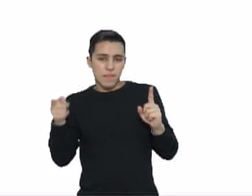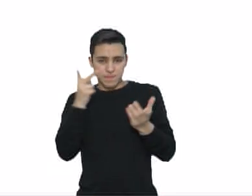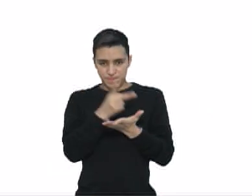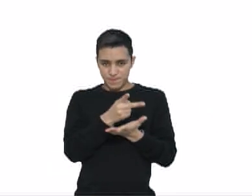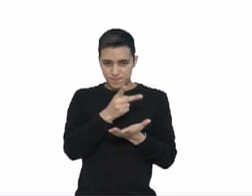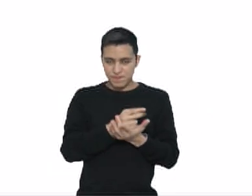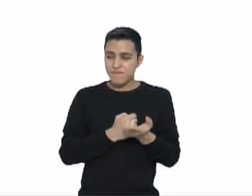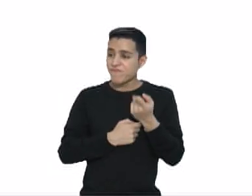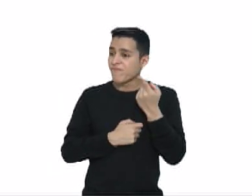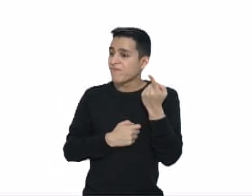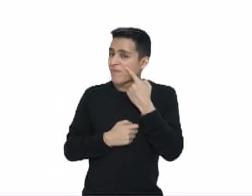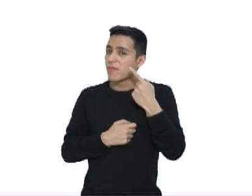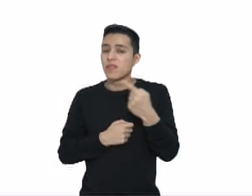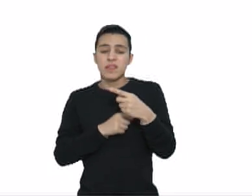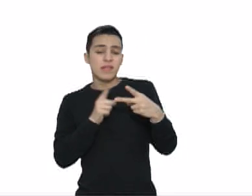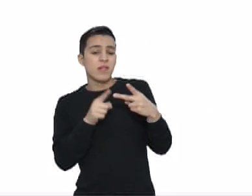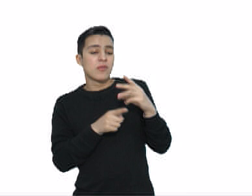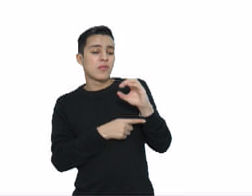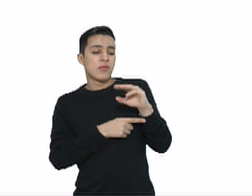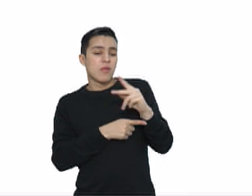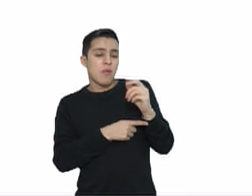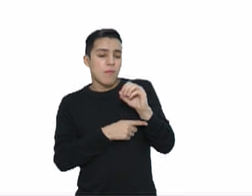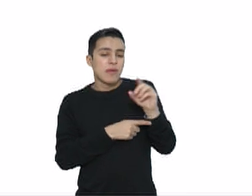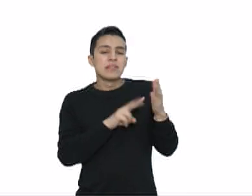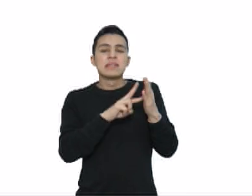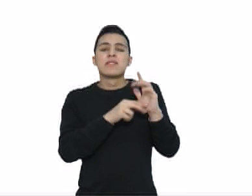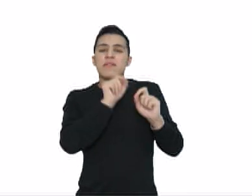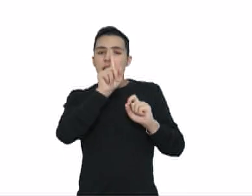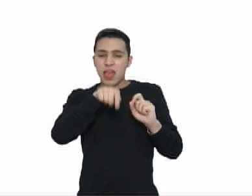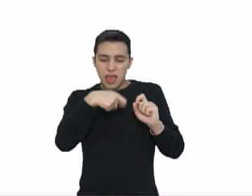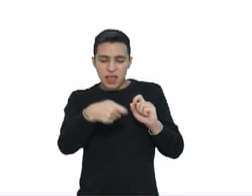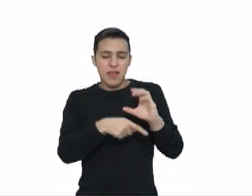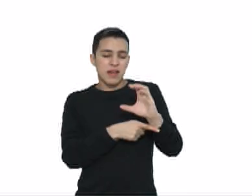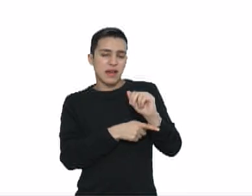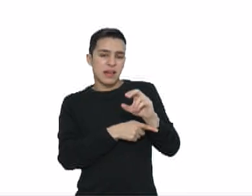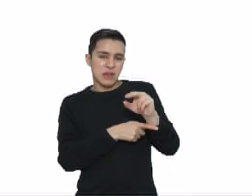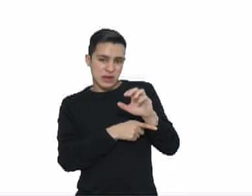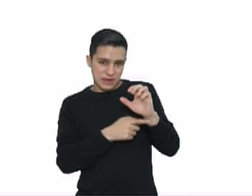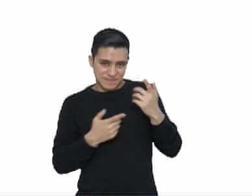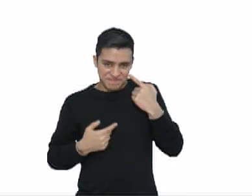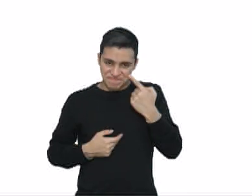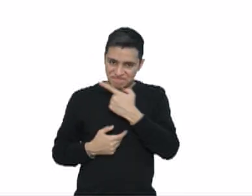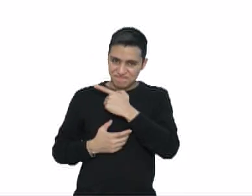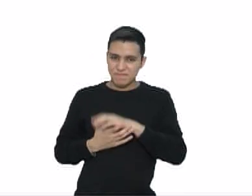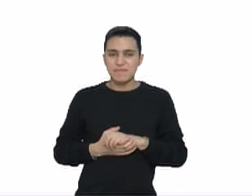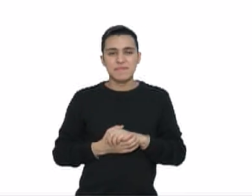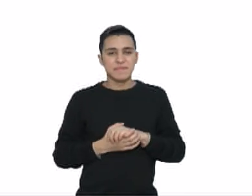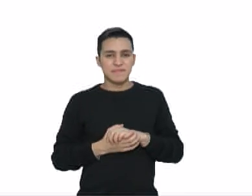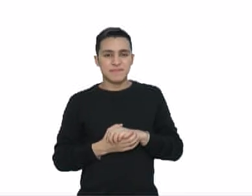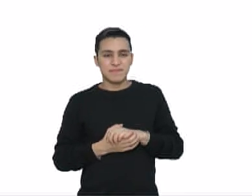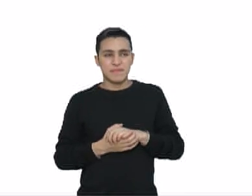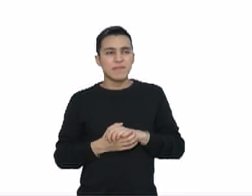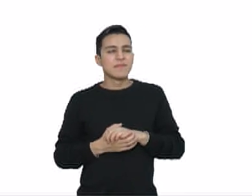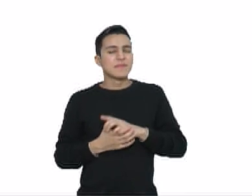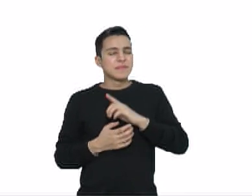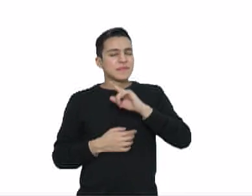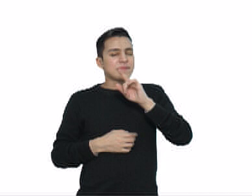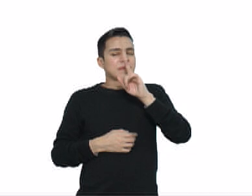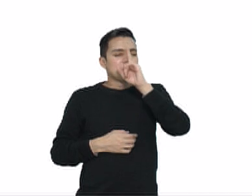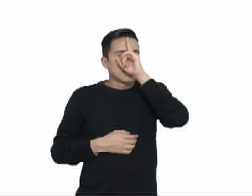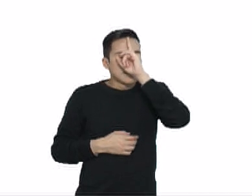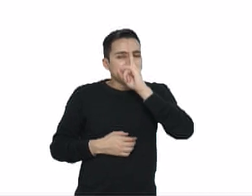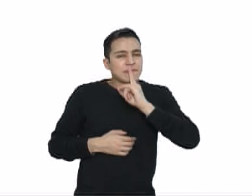que aqui nesse segundo compasso nós já temos o exemplo do cânone. Olhem que o primeiro grupo, o grupo amarelo,